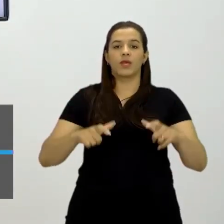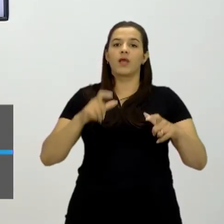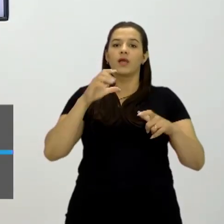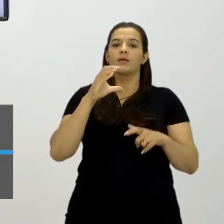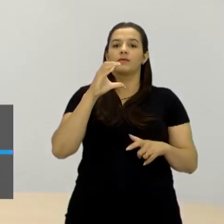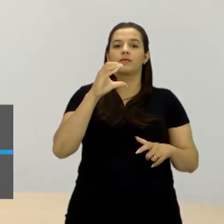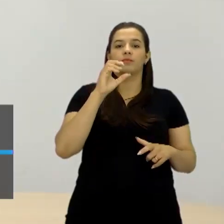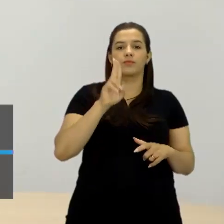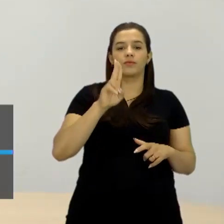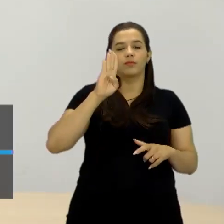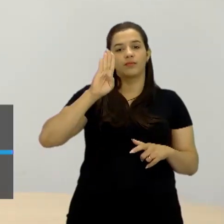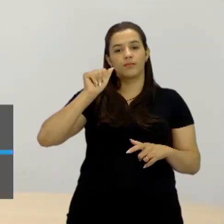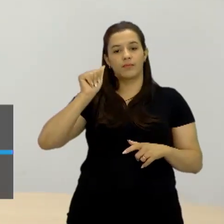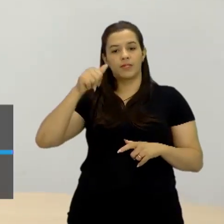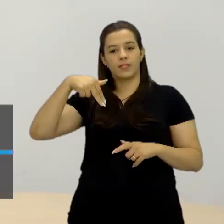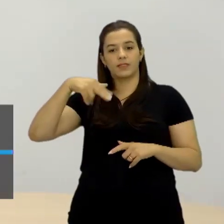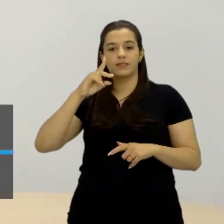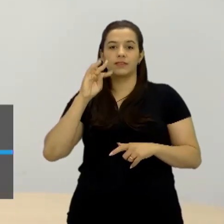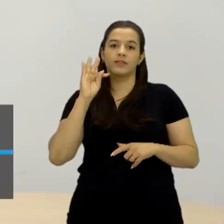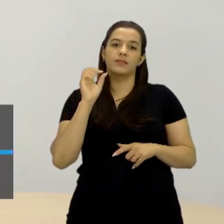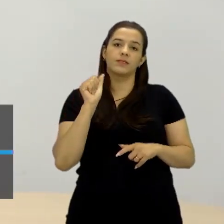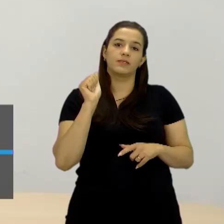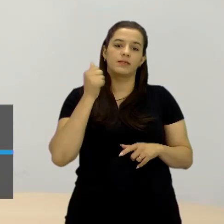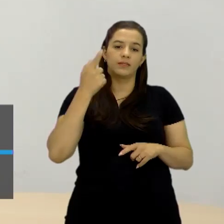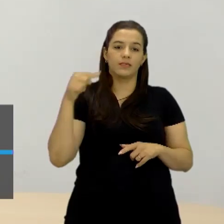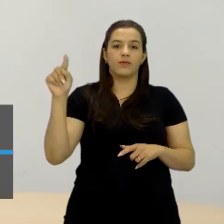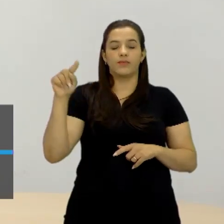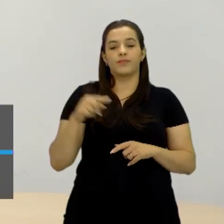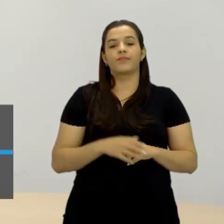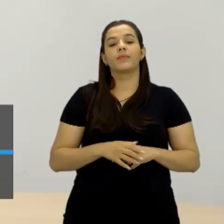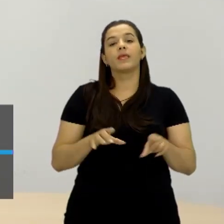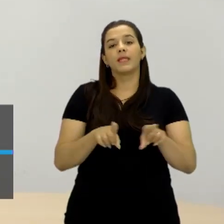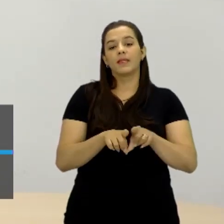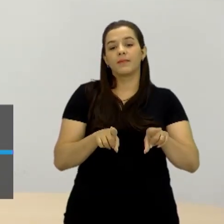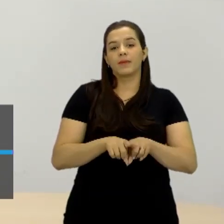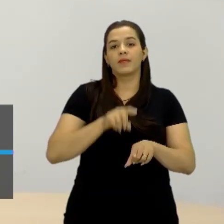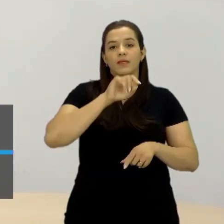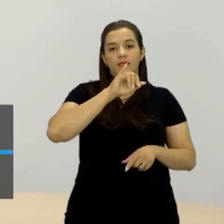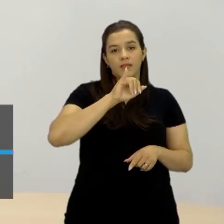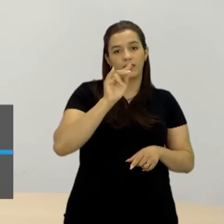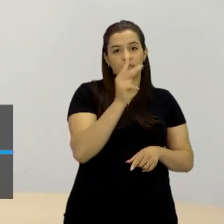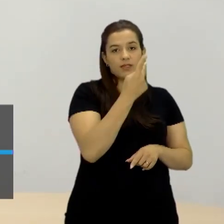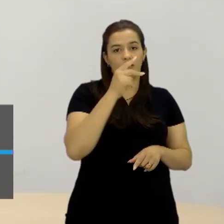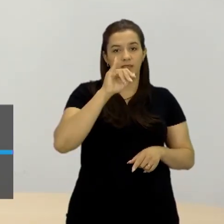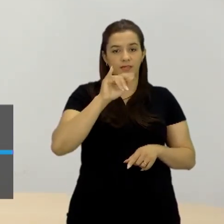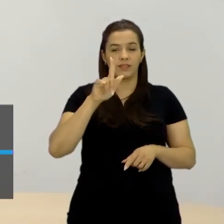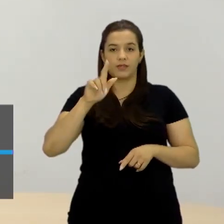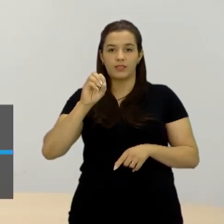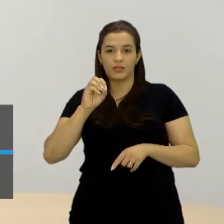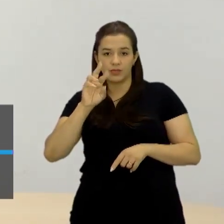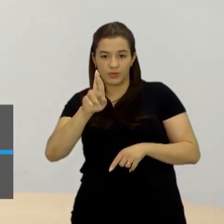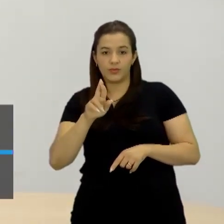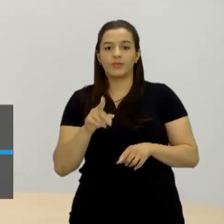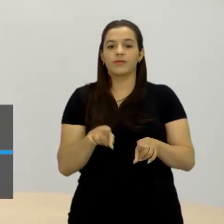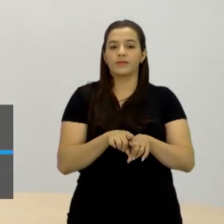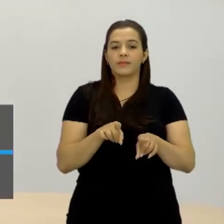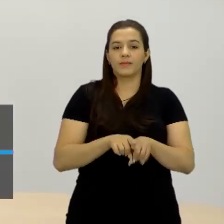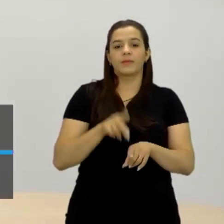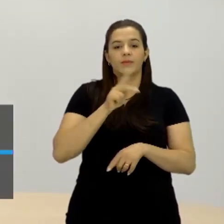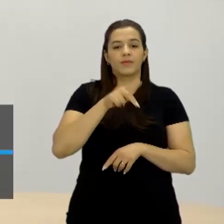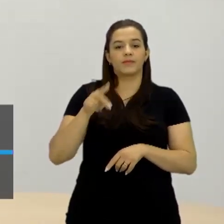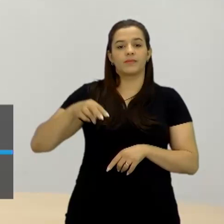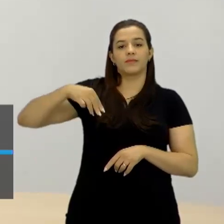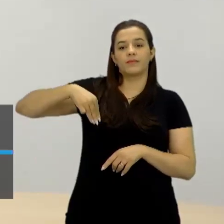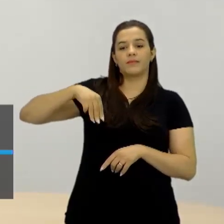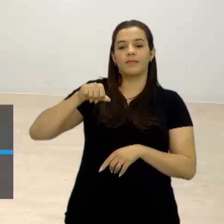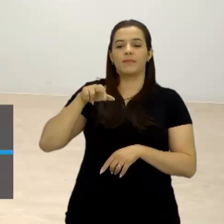Que é a Isabelle, legal, né? Que tá com ela, a aluna é. Isabelle. E o Igor também, que é o professor José Neres, eles estão dando a resposta. E o professor Leonardo tá acrescentando aqui um adendo. A